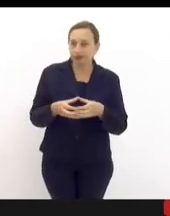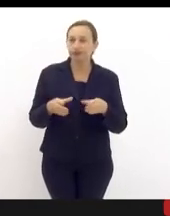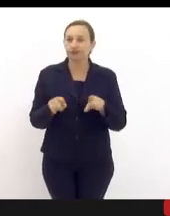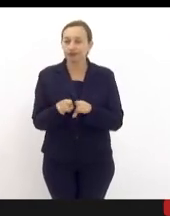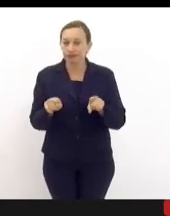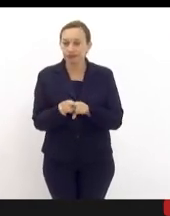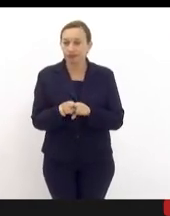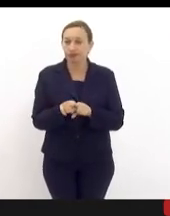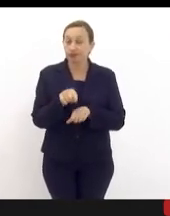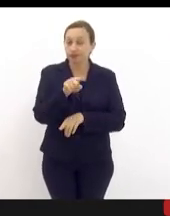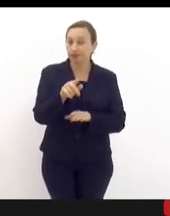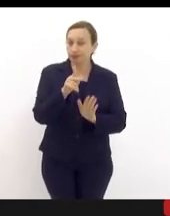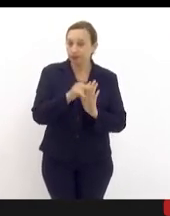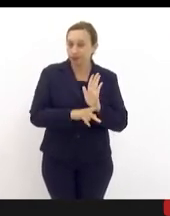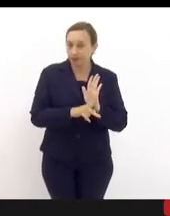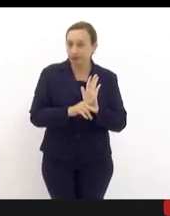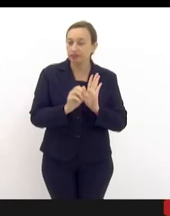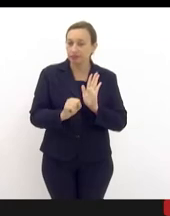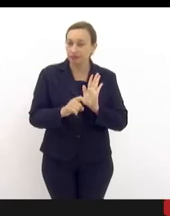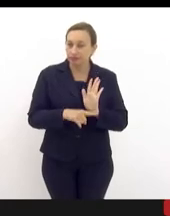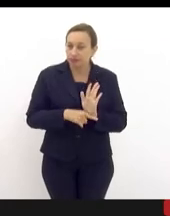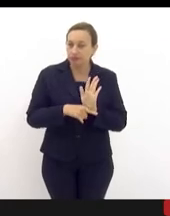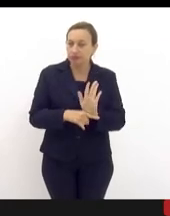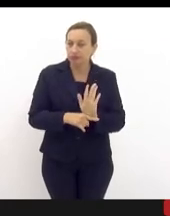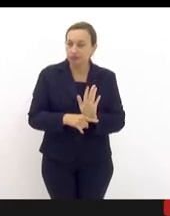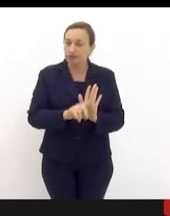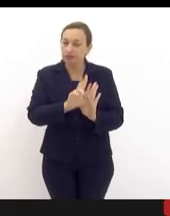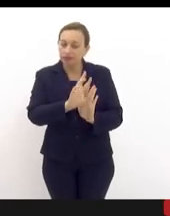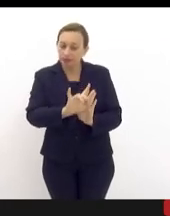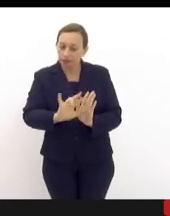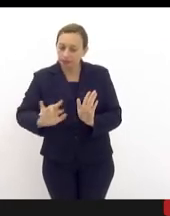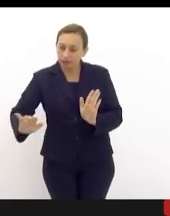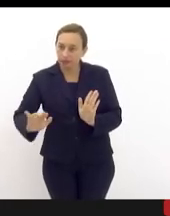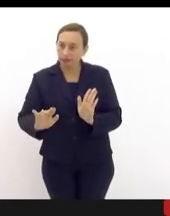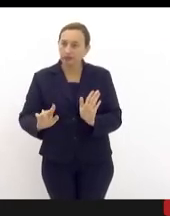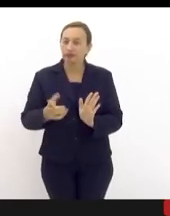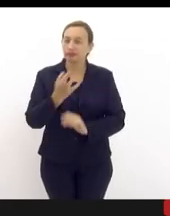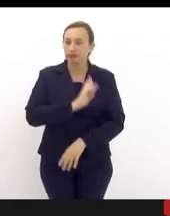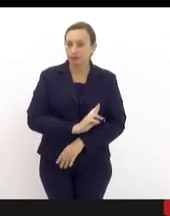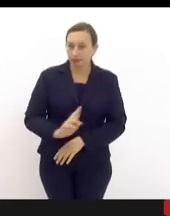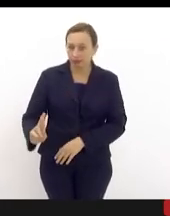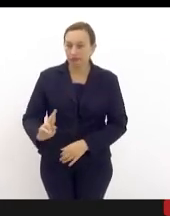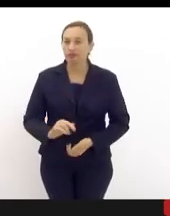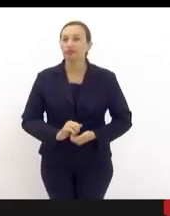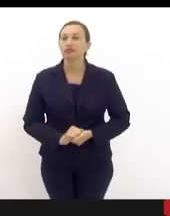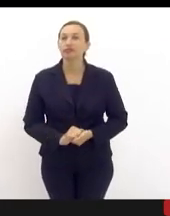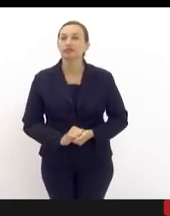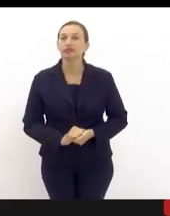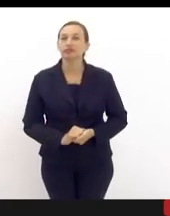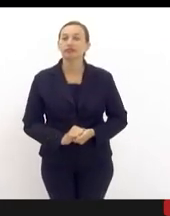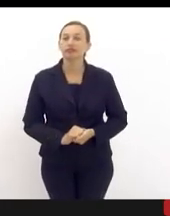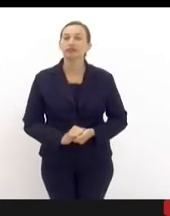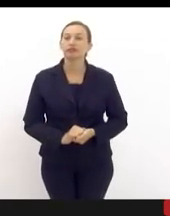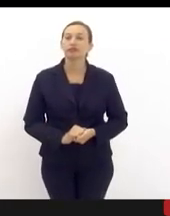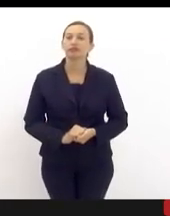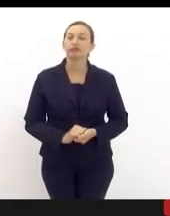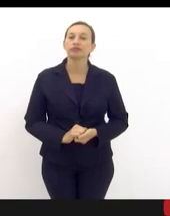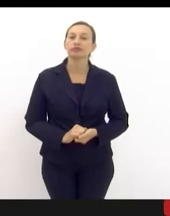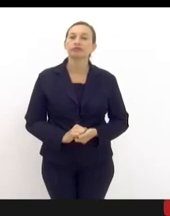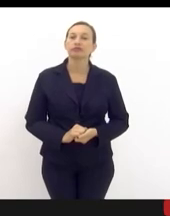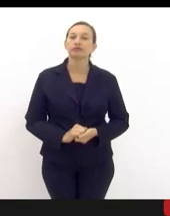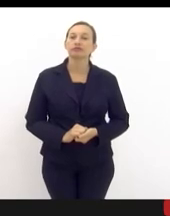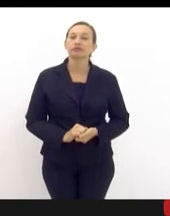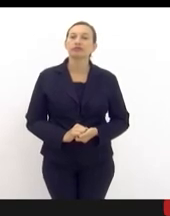este projeto possa ser aplicado às diversas religiões e crenças, e está totalmente